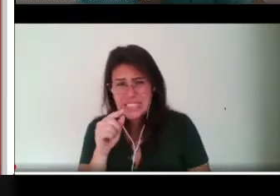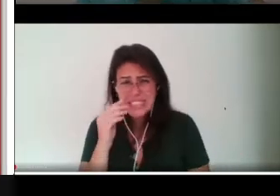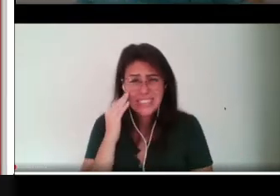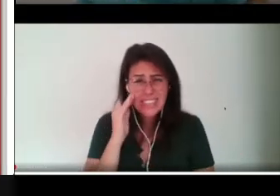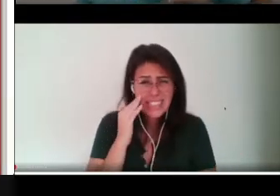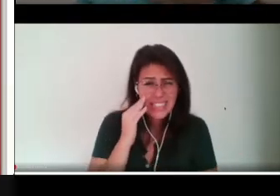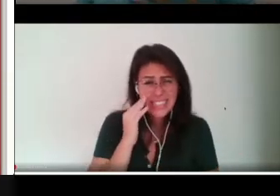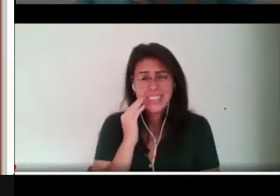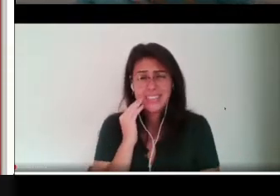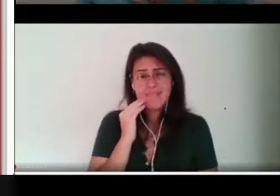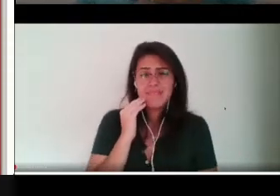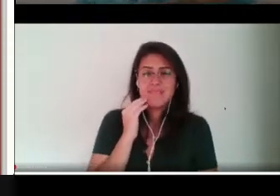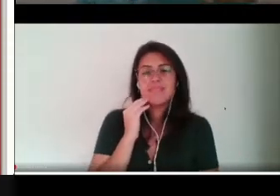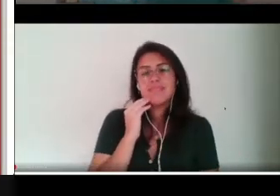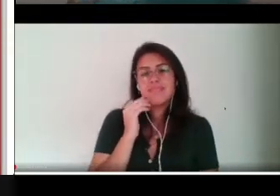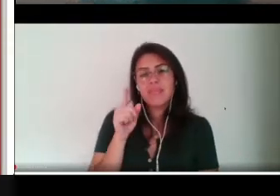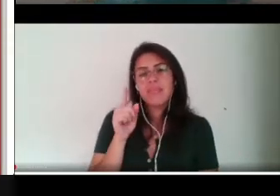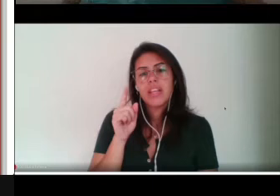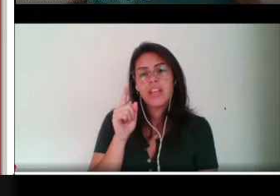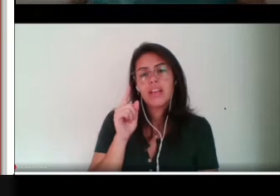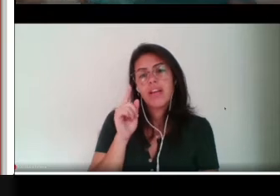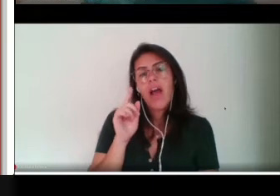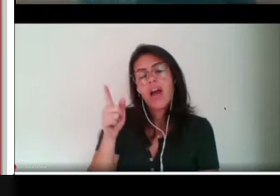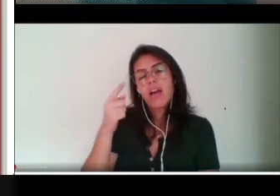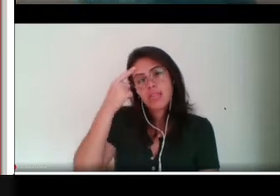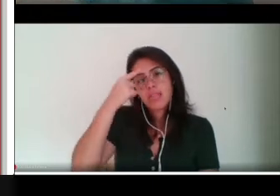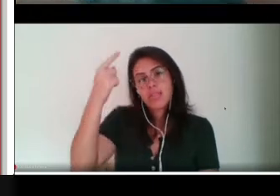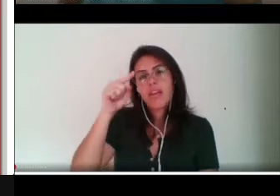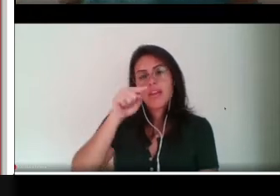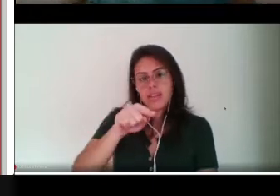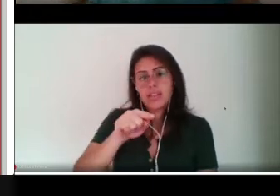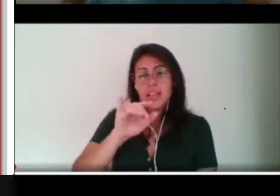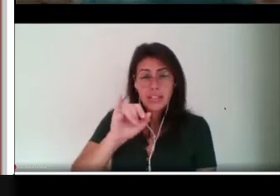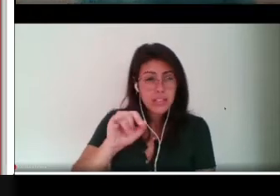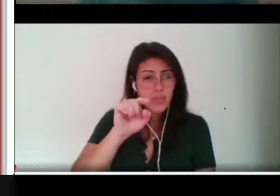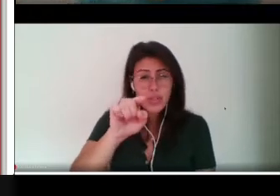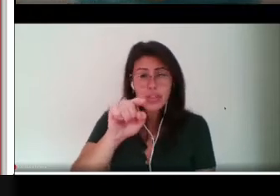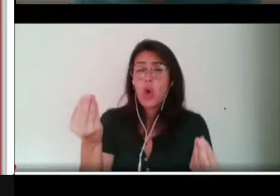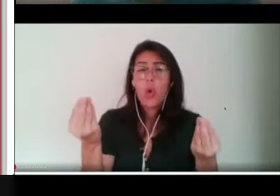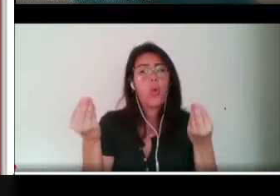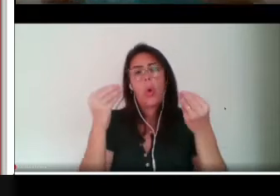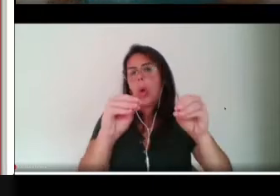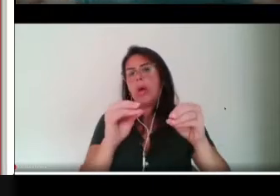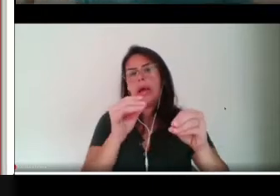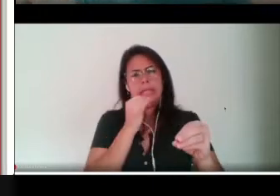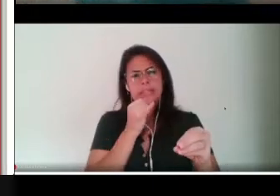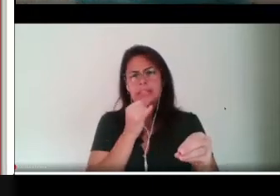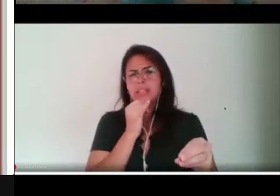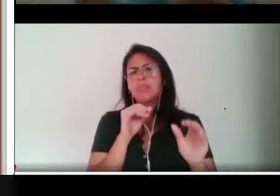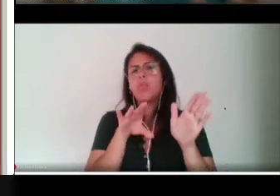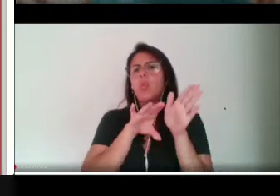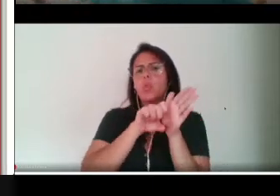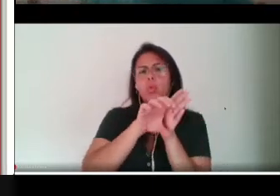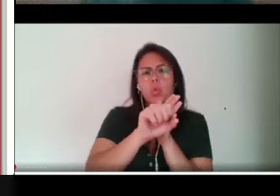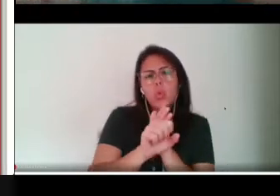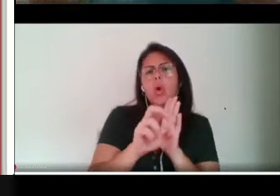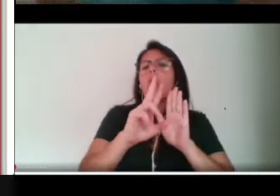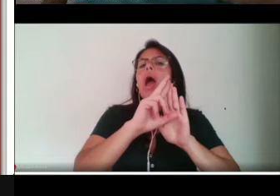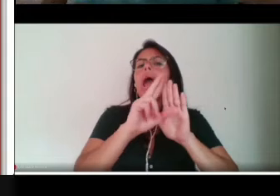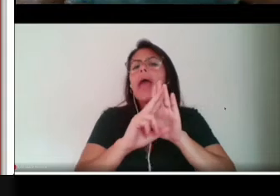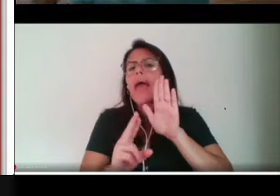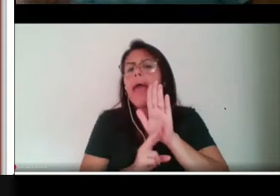essa, tá? Olha só, eu acho que se você puser no Google, tipo, regra da mão direita, vídeos do YouTube, alguma coisa